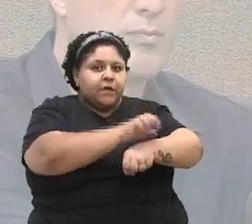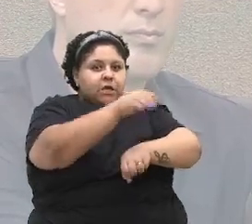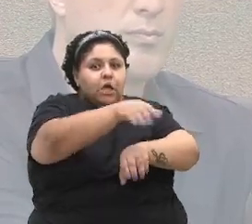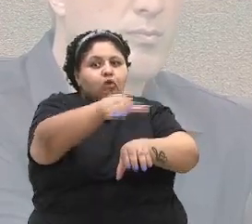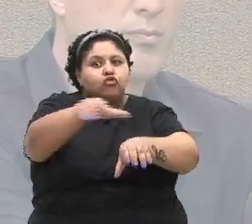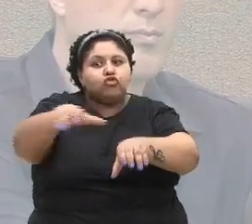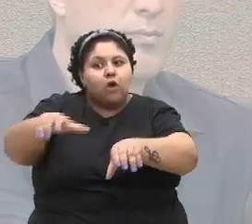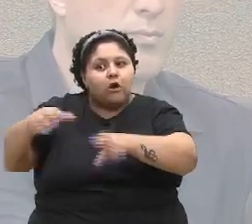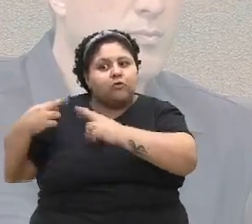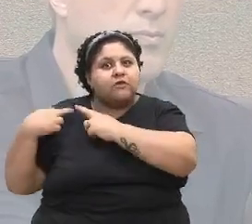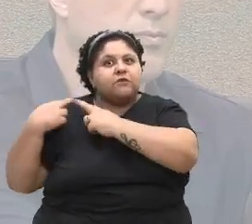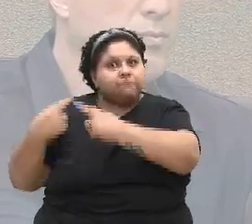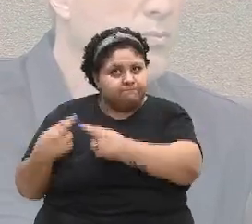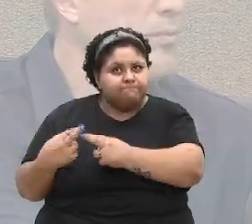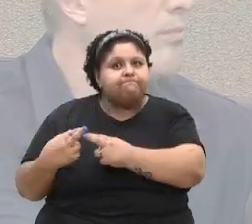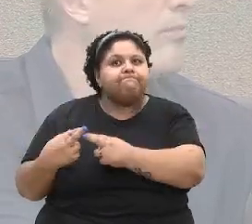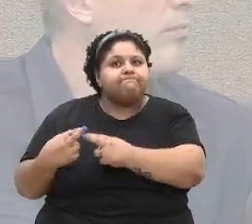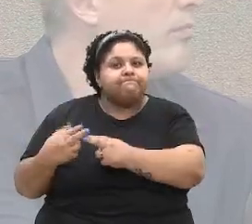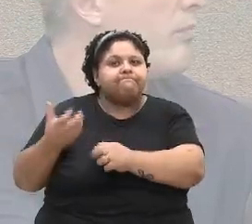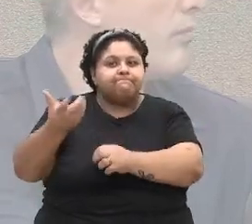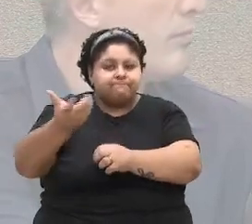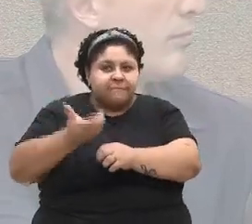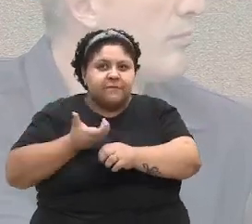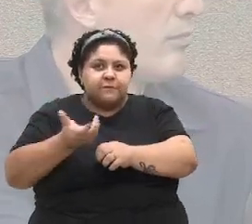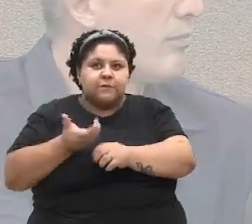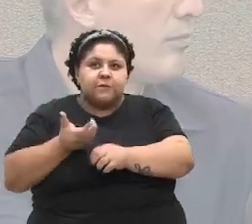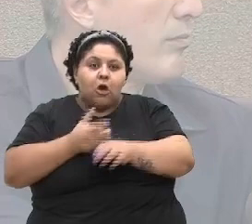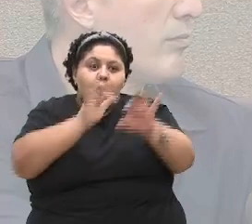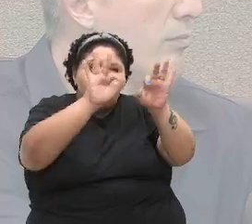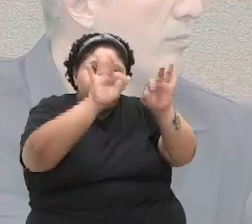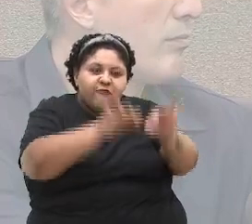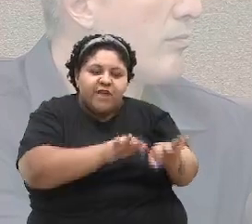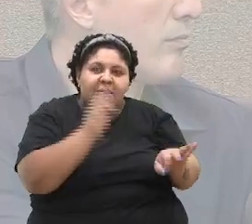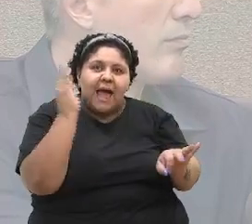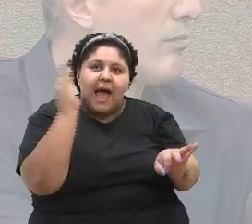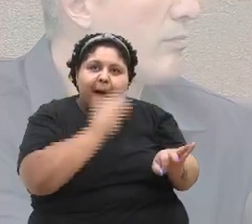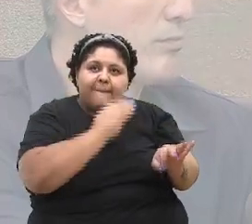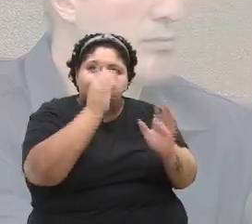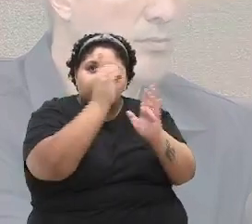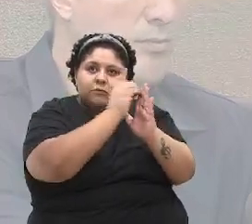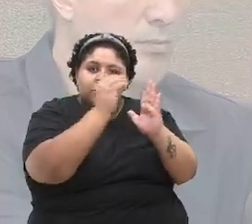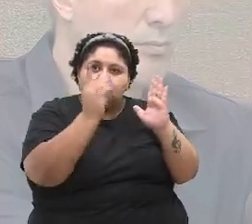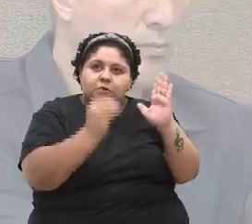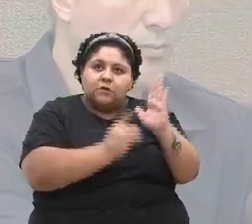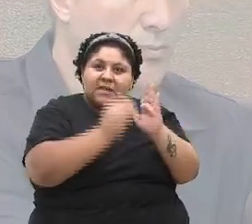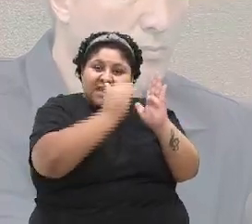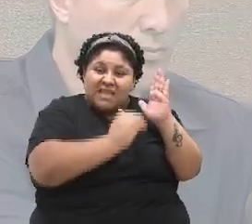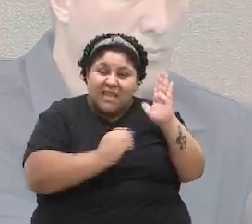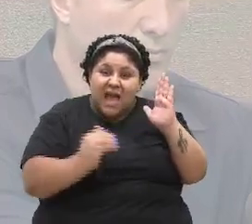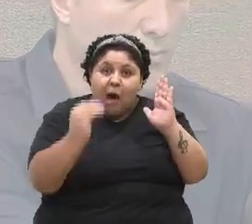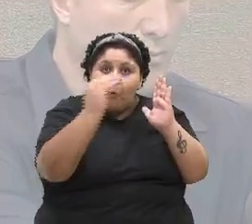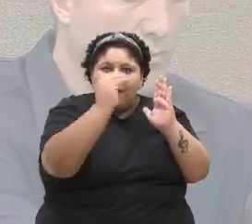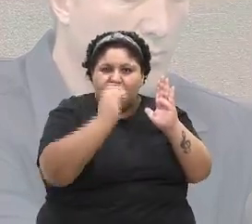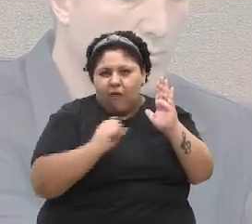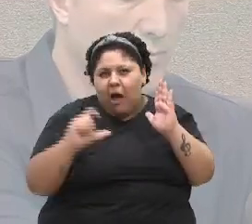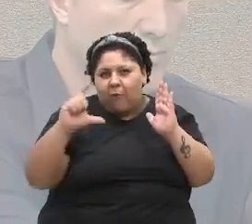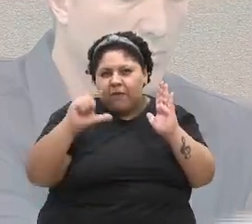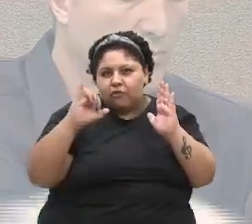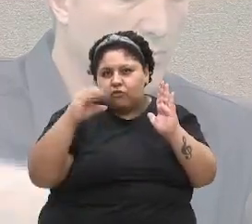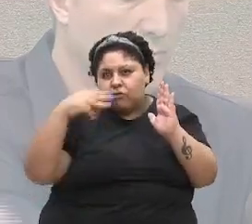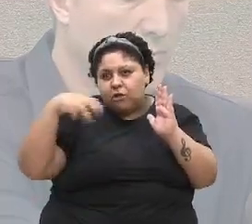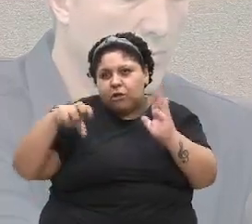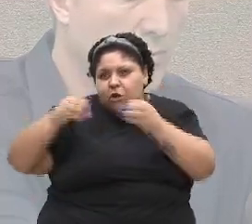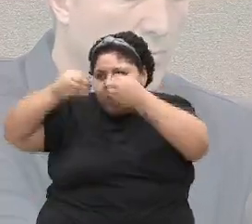competentes, exigindo a revogação imediata dos decretos que elevam a alíquota do ICMS e prejudicam